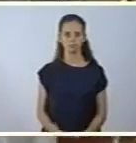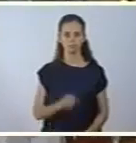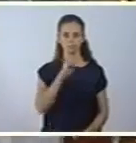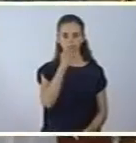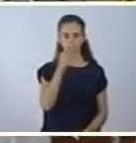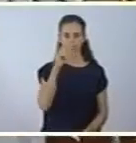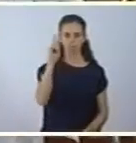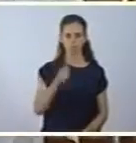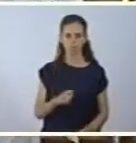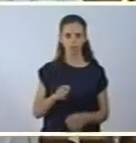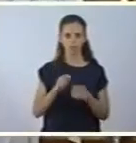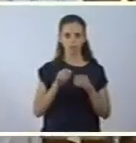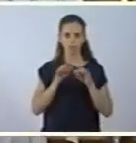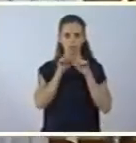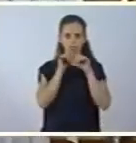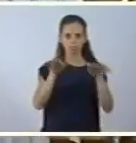Mistério da fé.